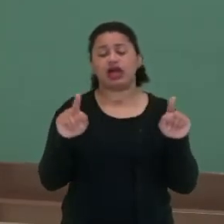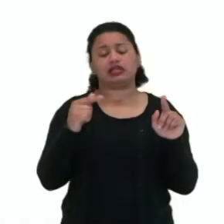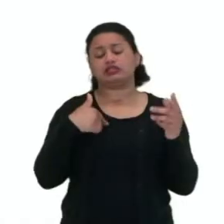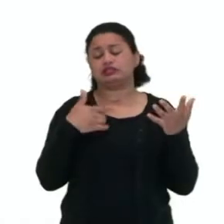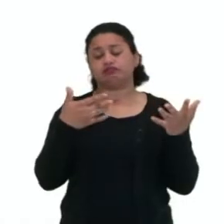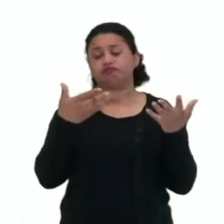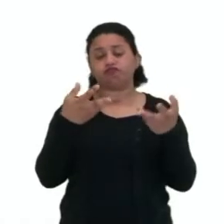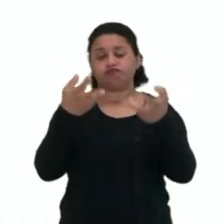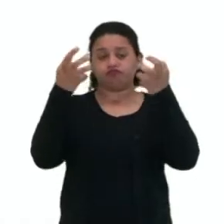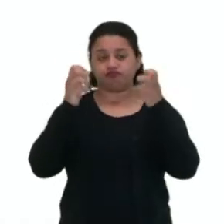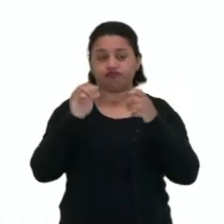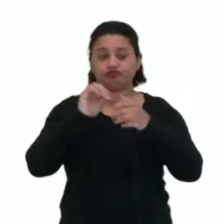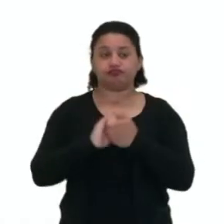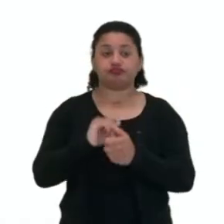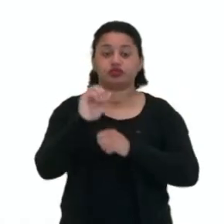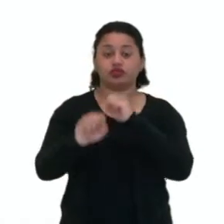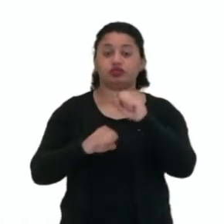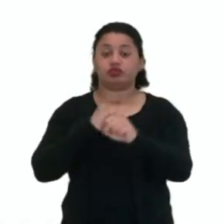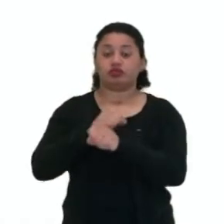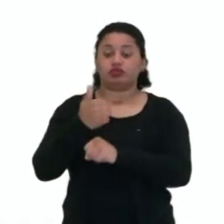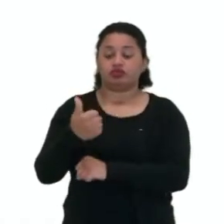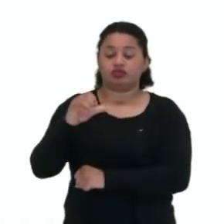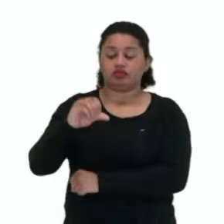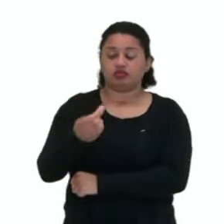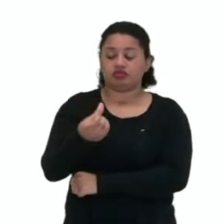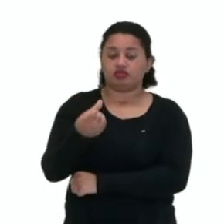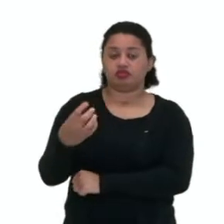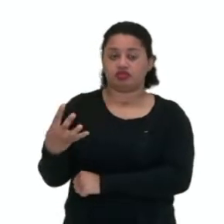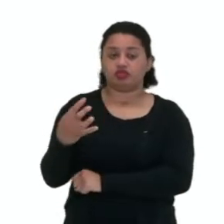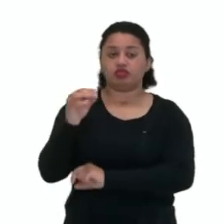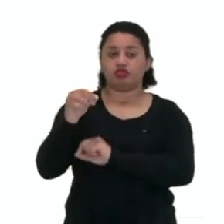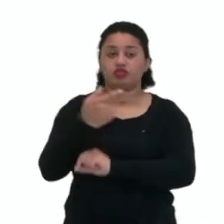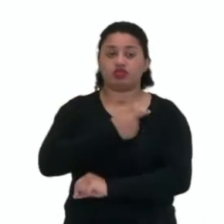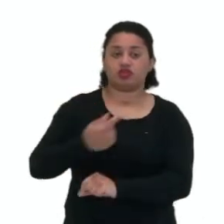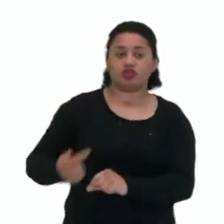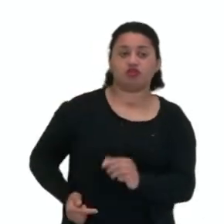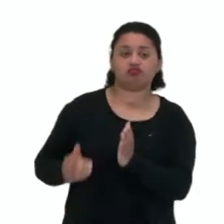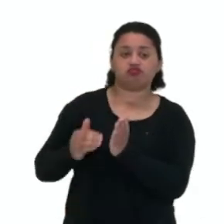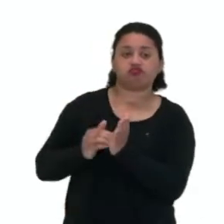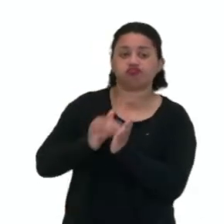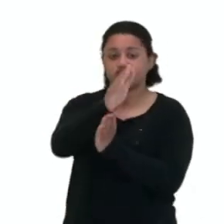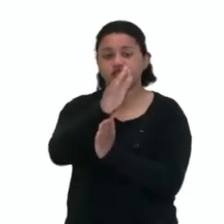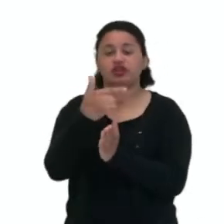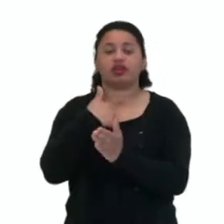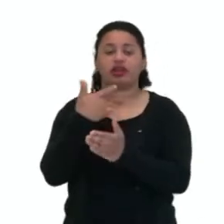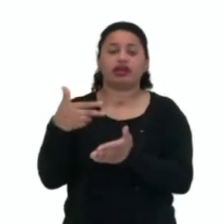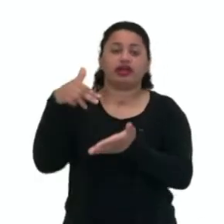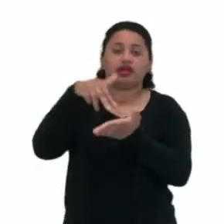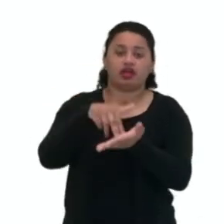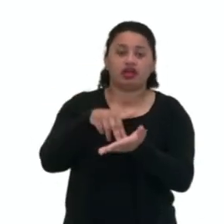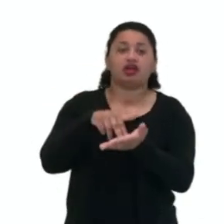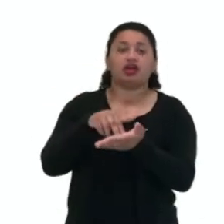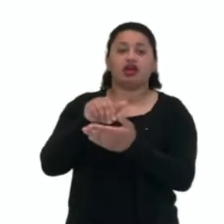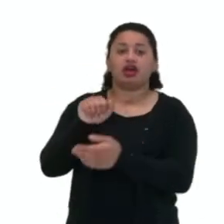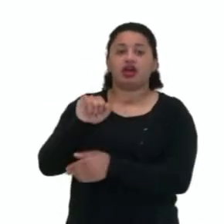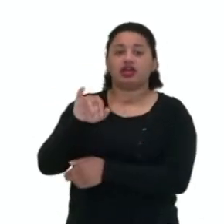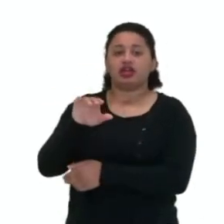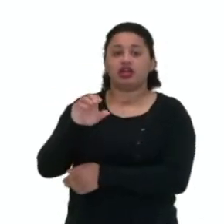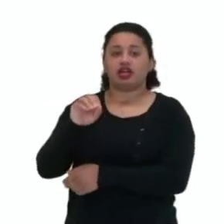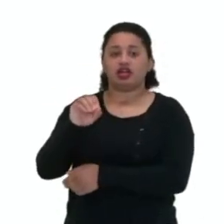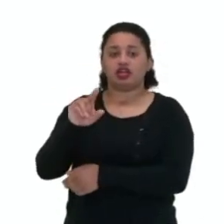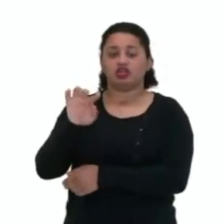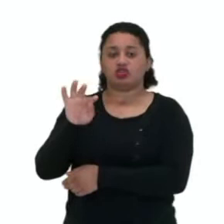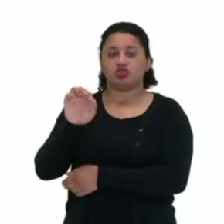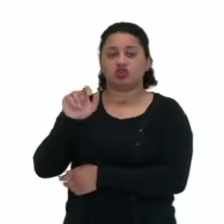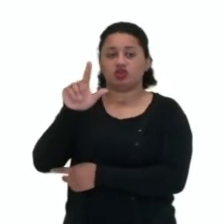em 1964, o governo foi expulso, o líder xiita Ayatollah Khomeini. Então